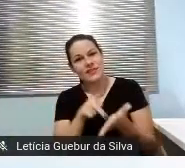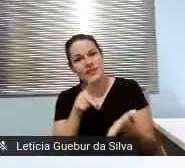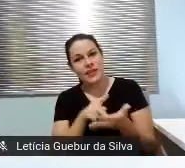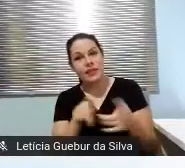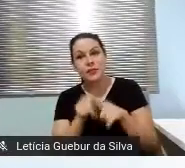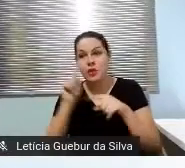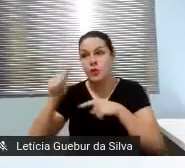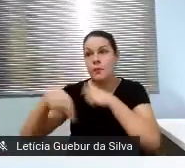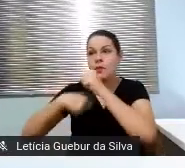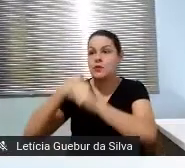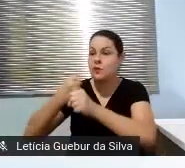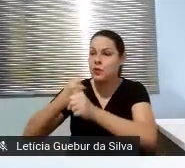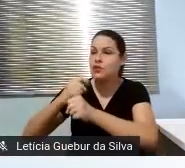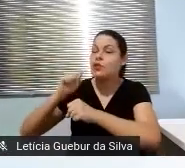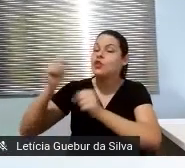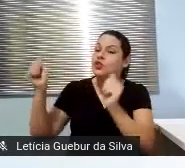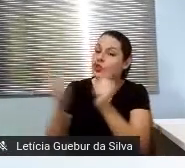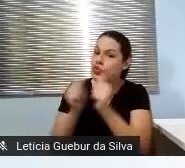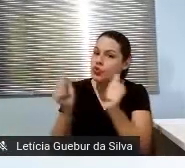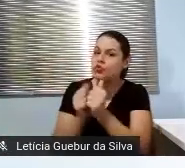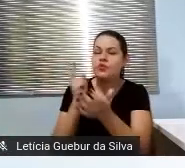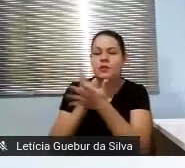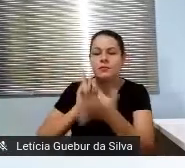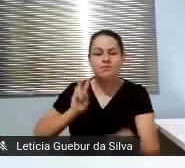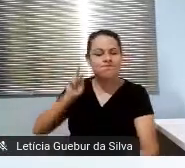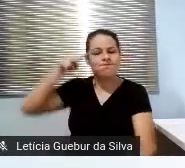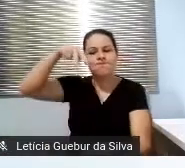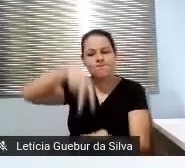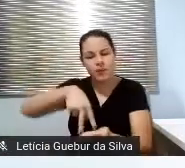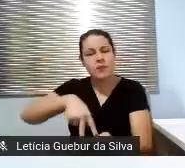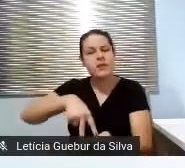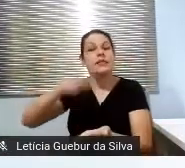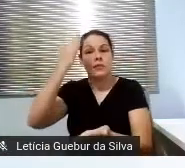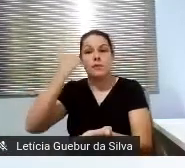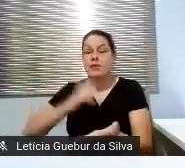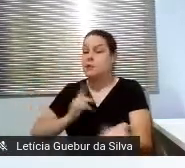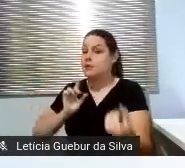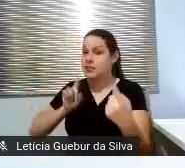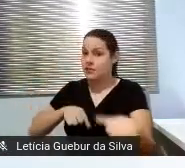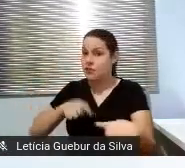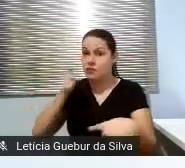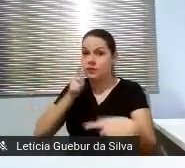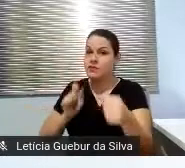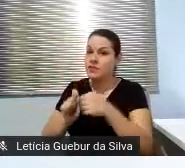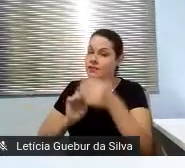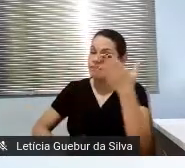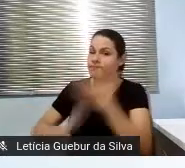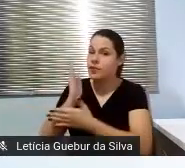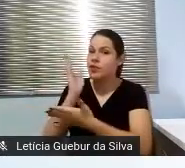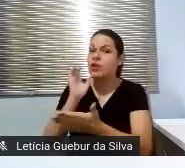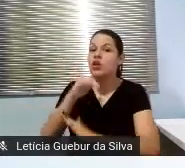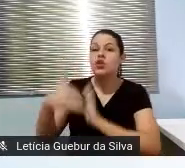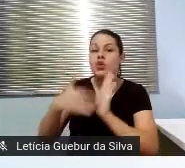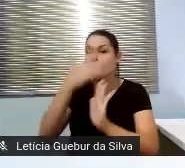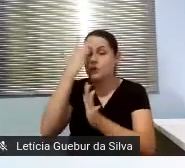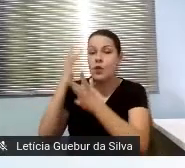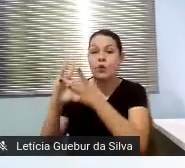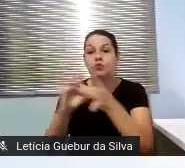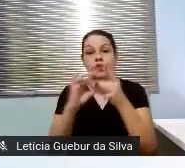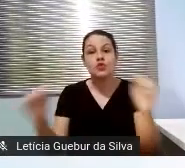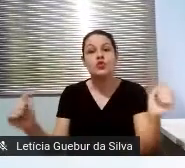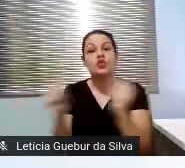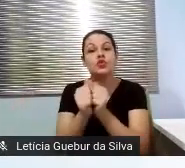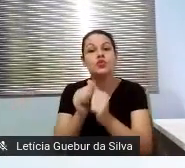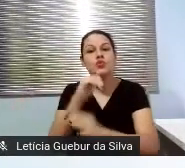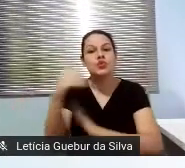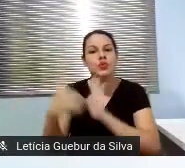ano estaremos aí firmes e à disposição. Amém. Teremos grandes desafios e Sim, vamos precisar que os trabalhadores se unam em torno desses